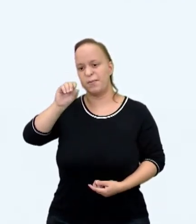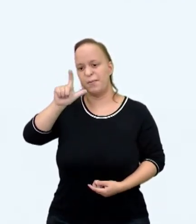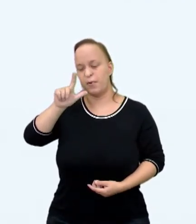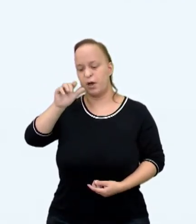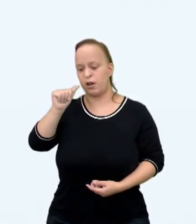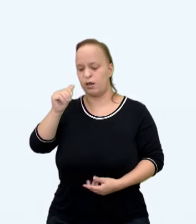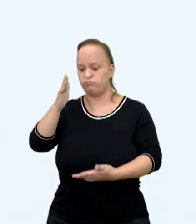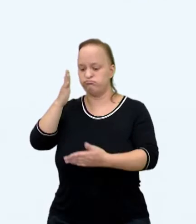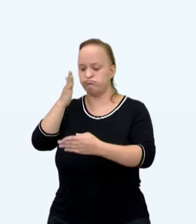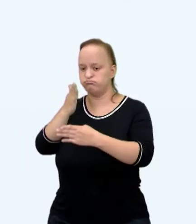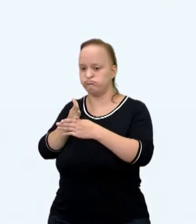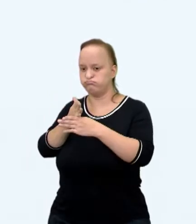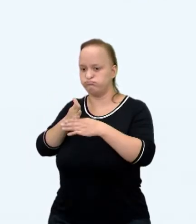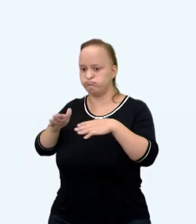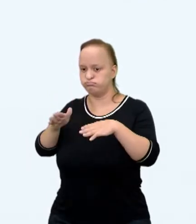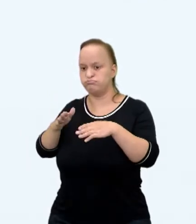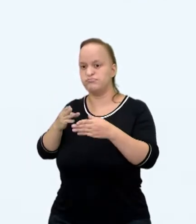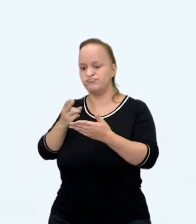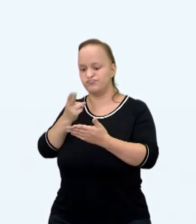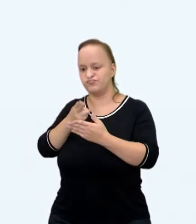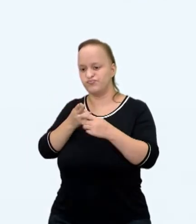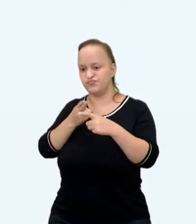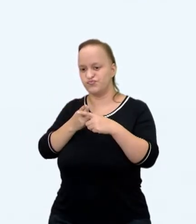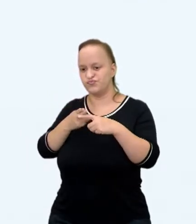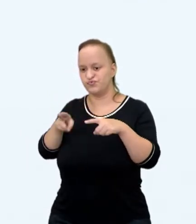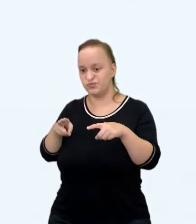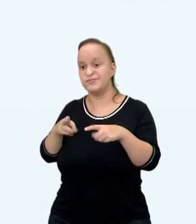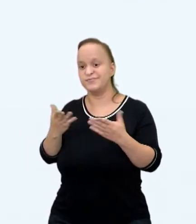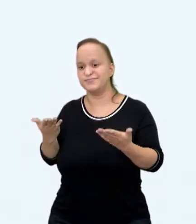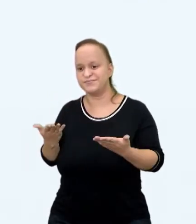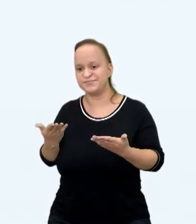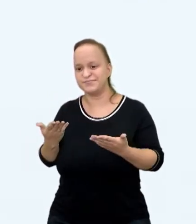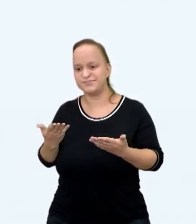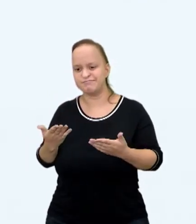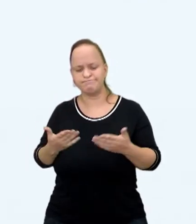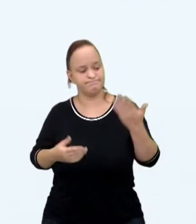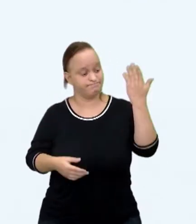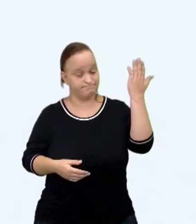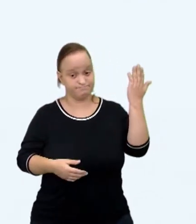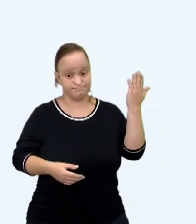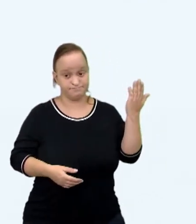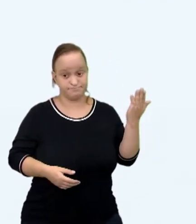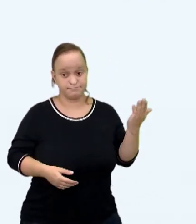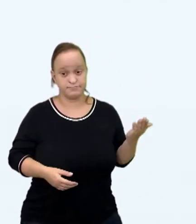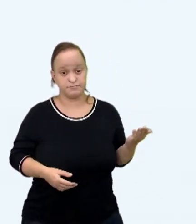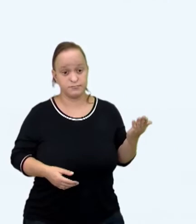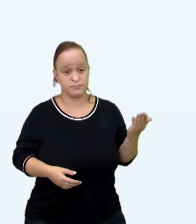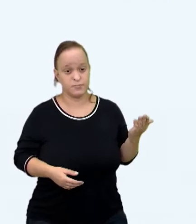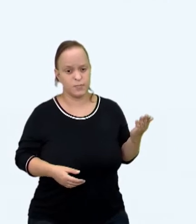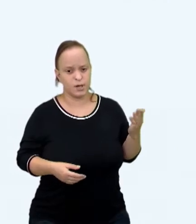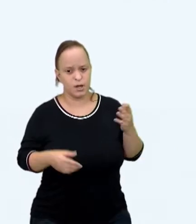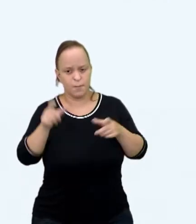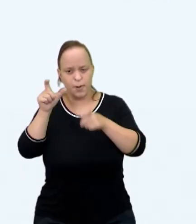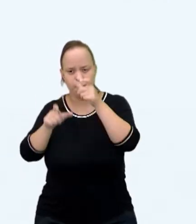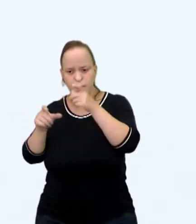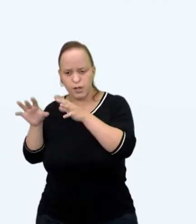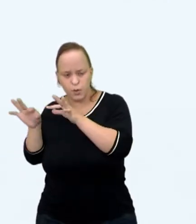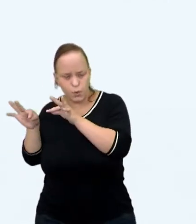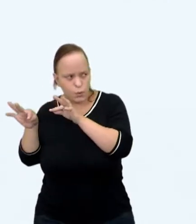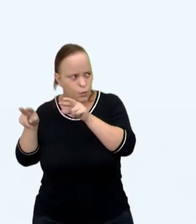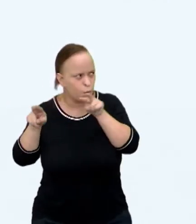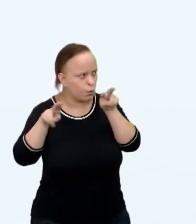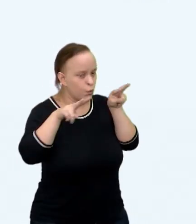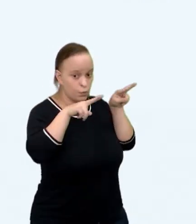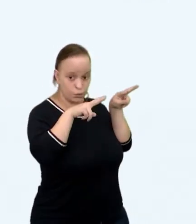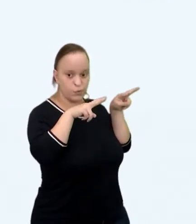fortes e chamativas. Estes efeitos existem para chamar a atenção de quem está vendo este anúncio.